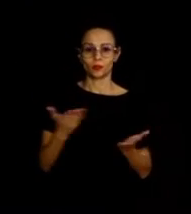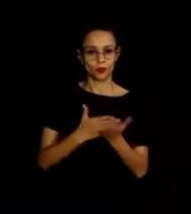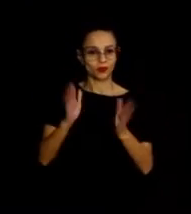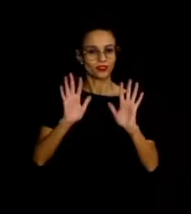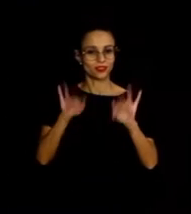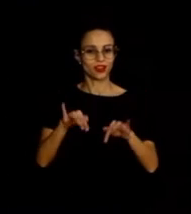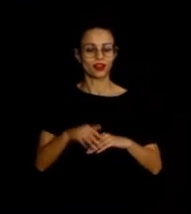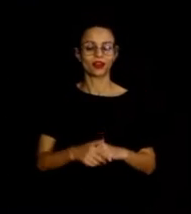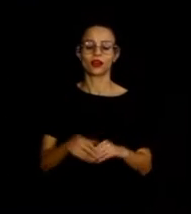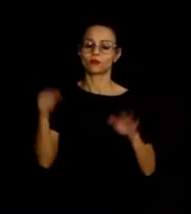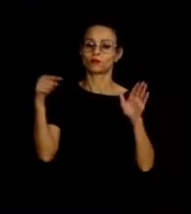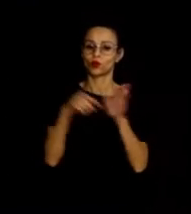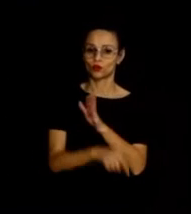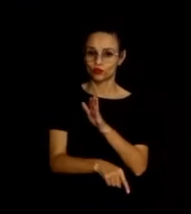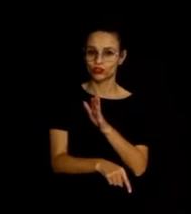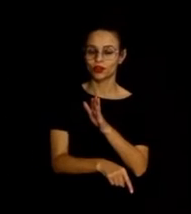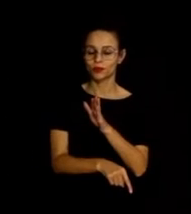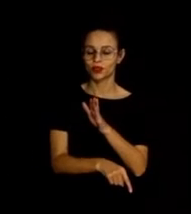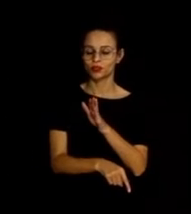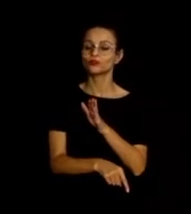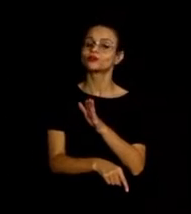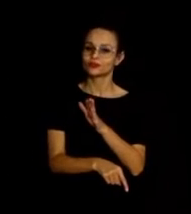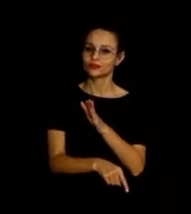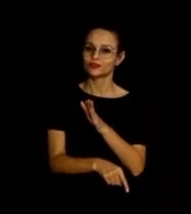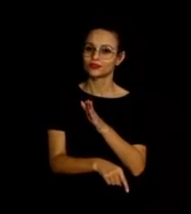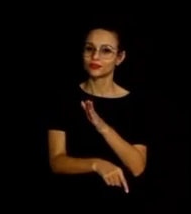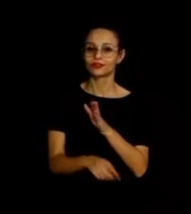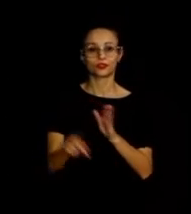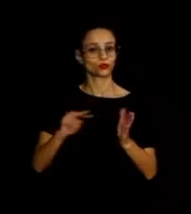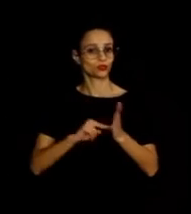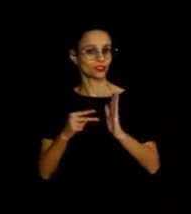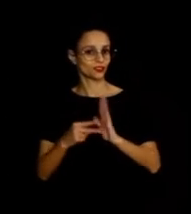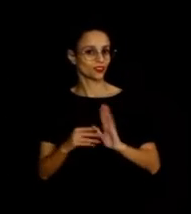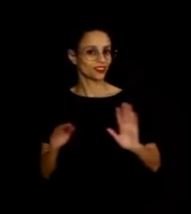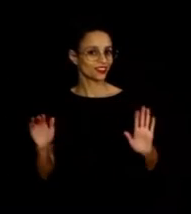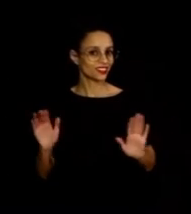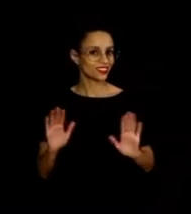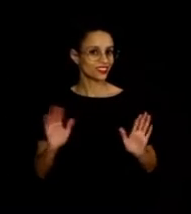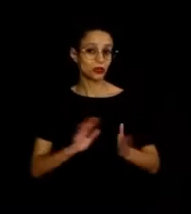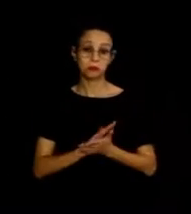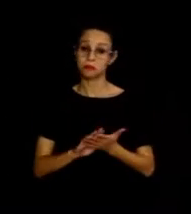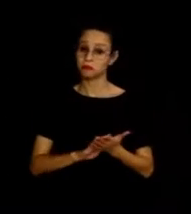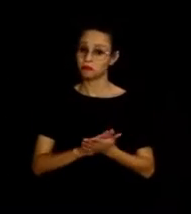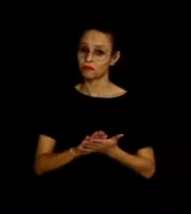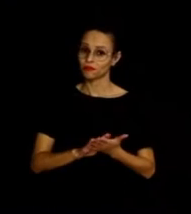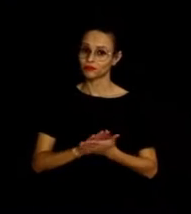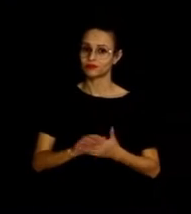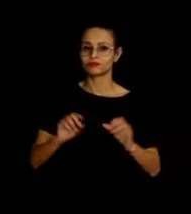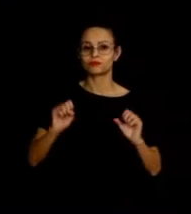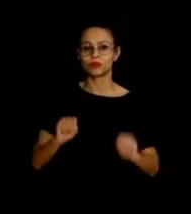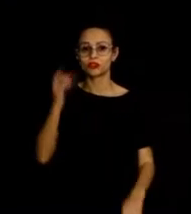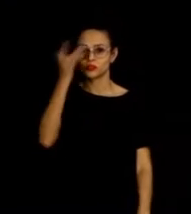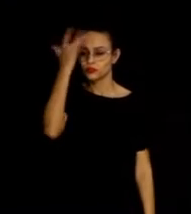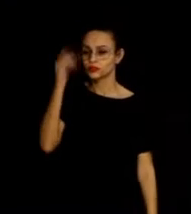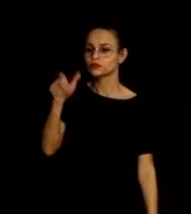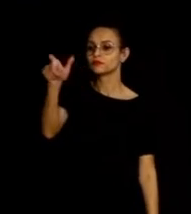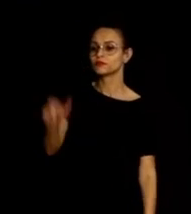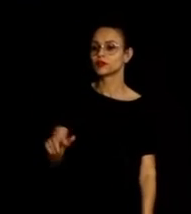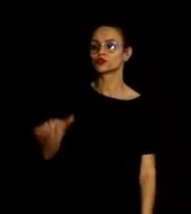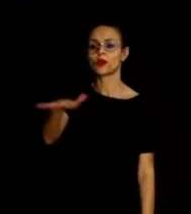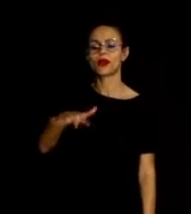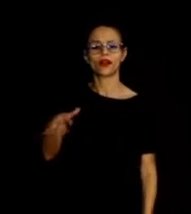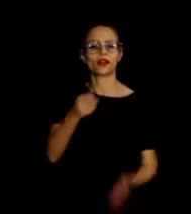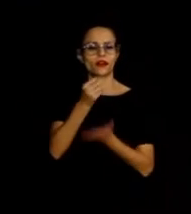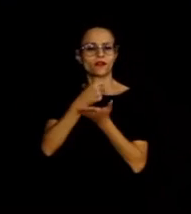encerrar aprofundamento por si só não significa nada nada eu posso pegar uma pessoa que é da